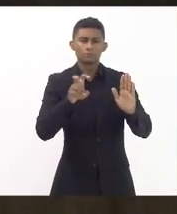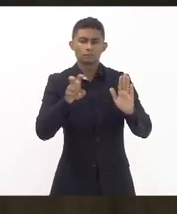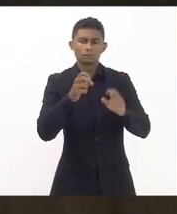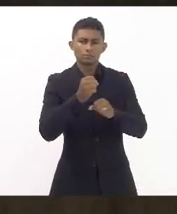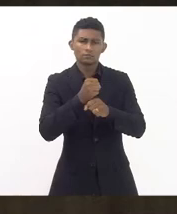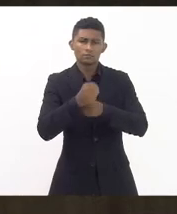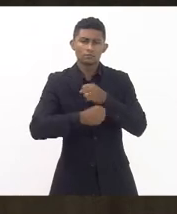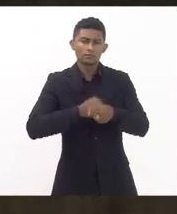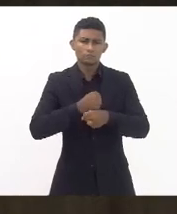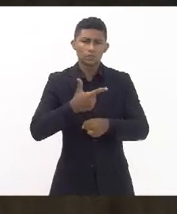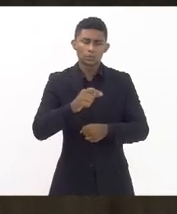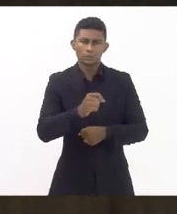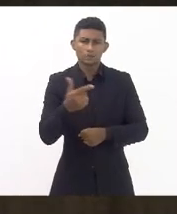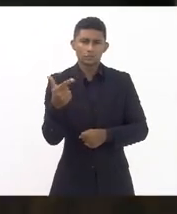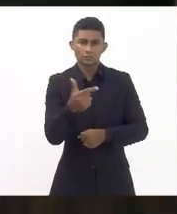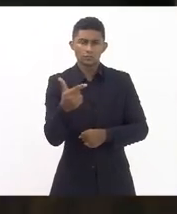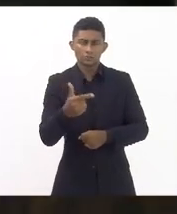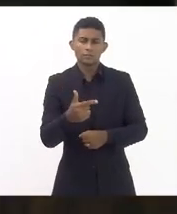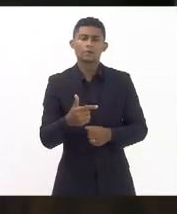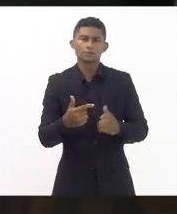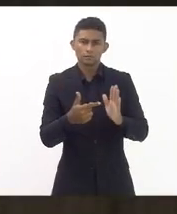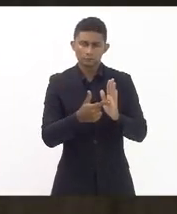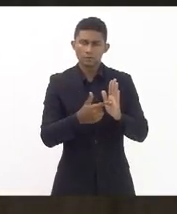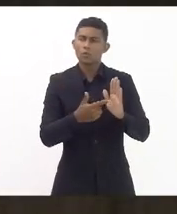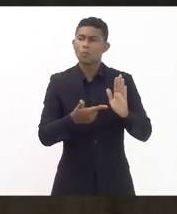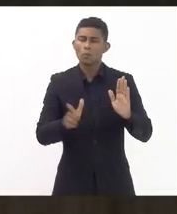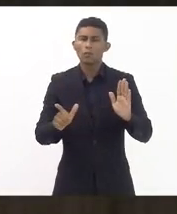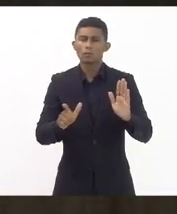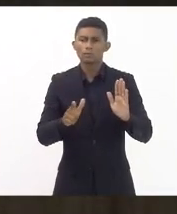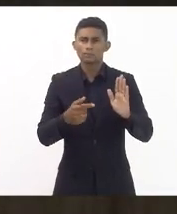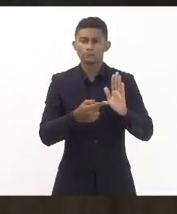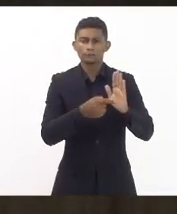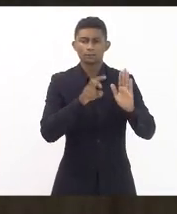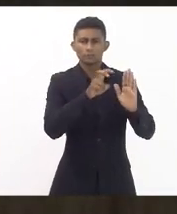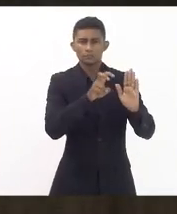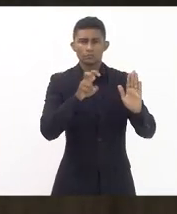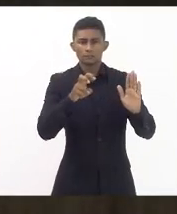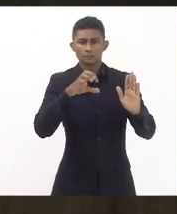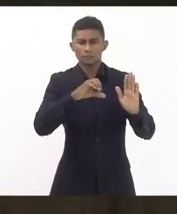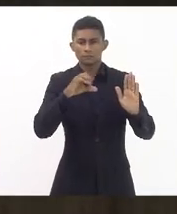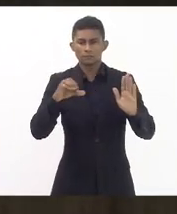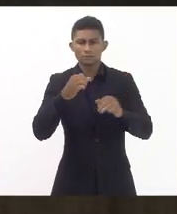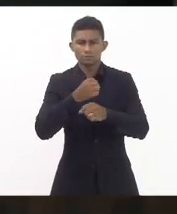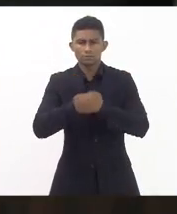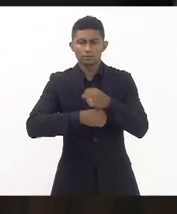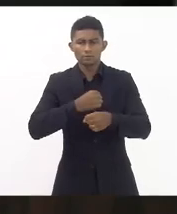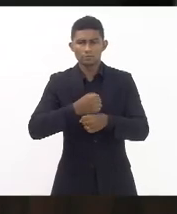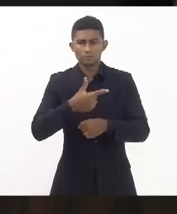5375 de 22. E quais são os outros? 5299 de 22.